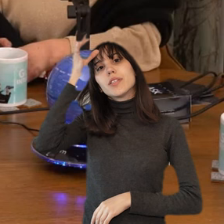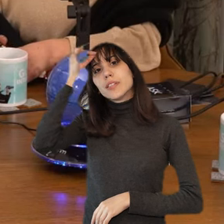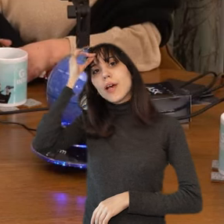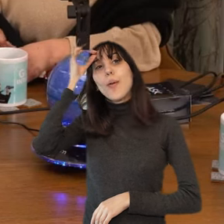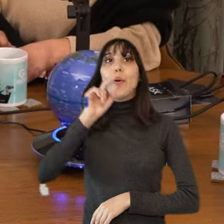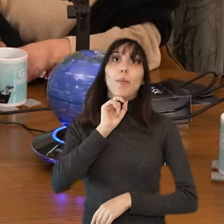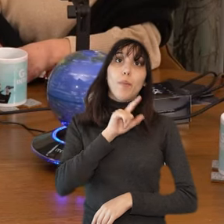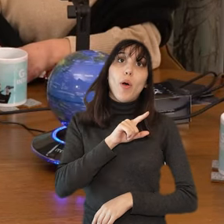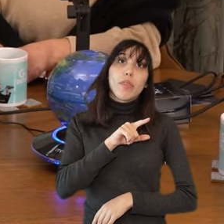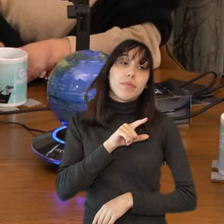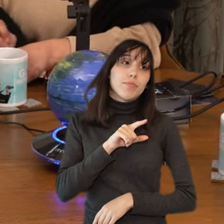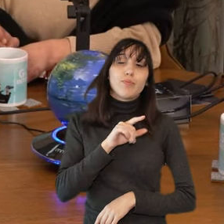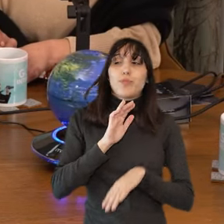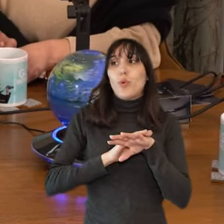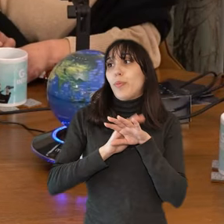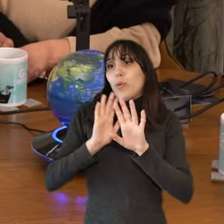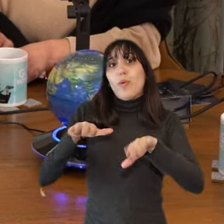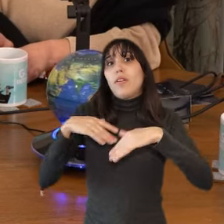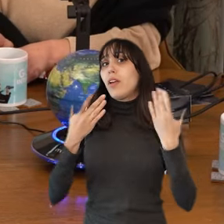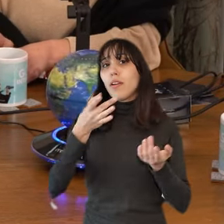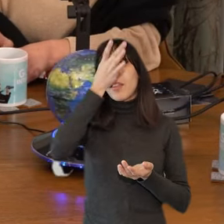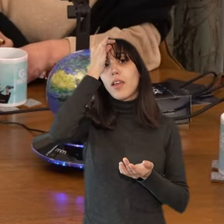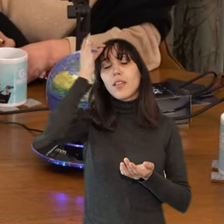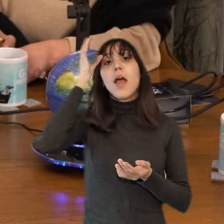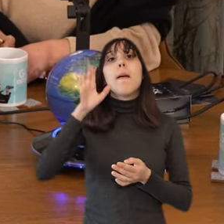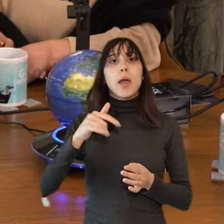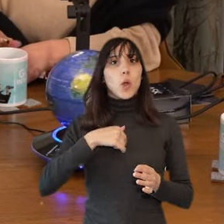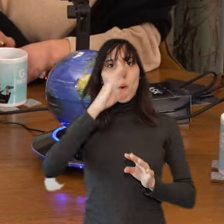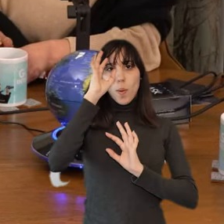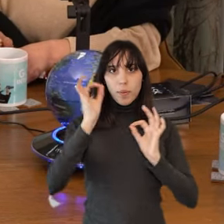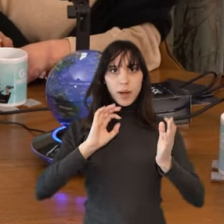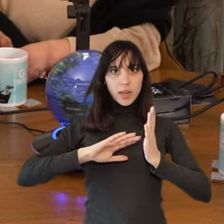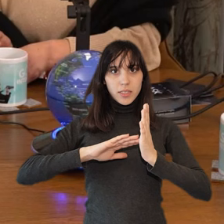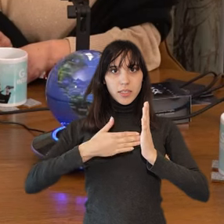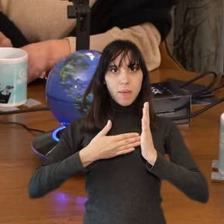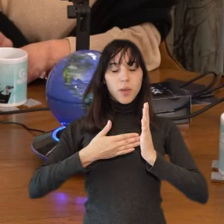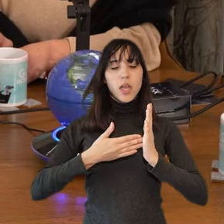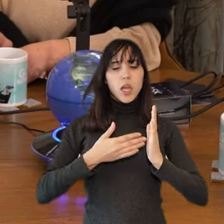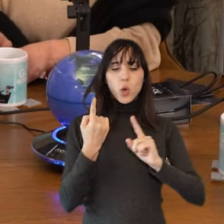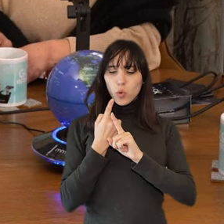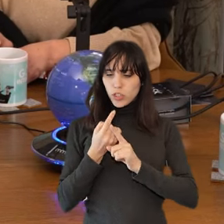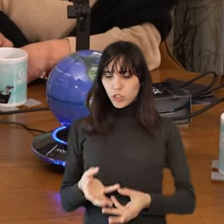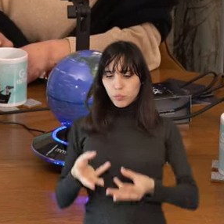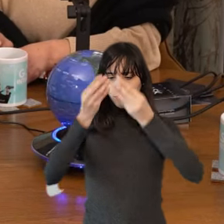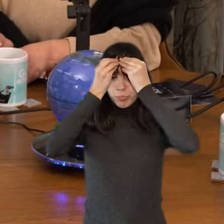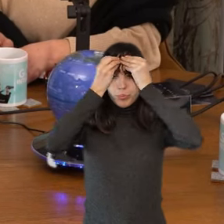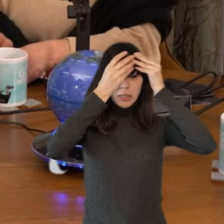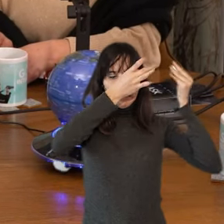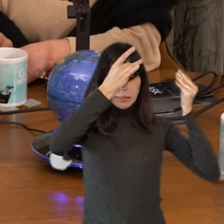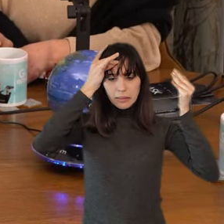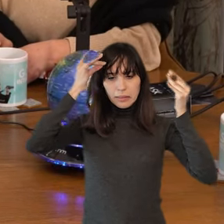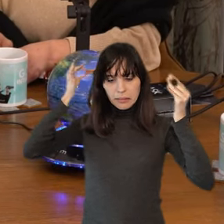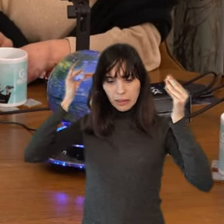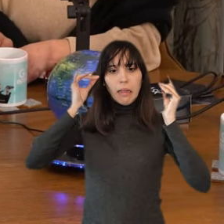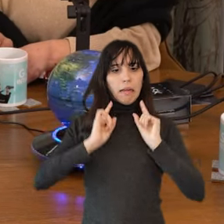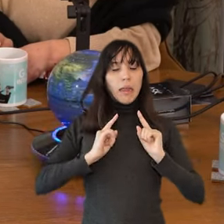acontecer por qualquer motivo não é mas eu posso me preparar para um exame memorizo as coisas porque eu sei que tem aquele objetivo mas